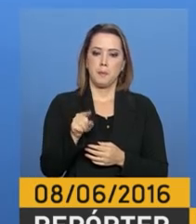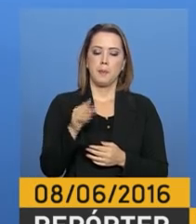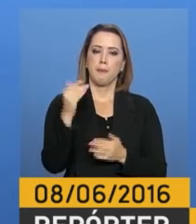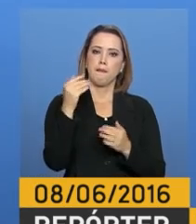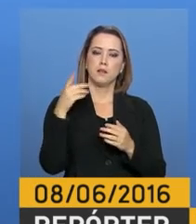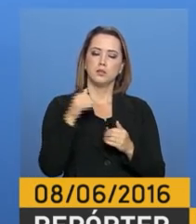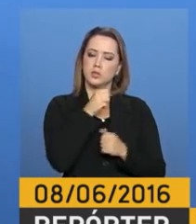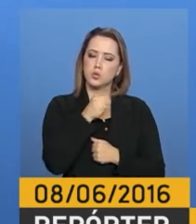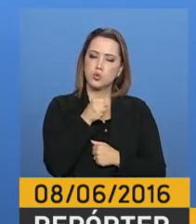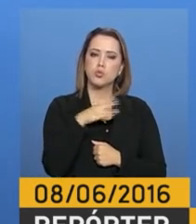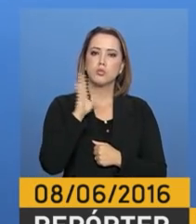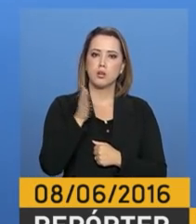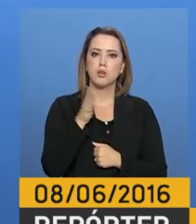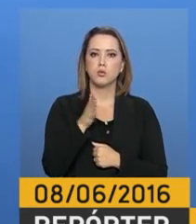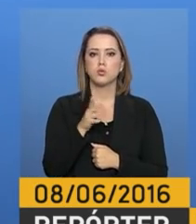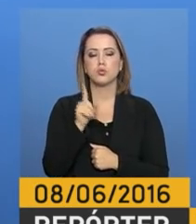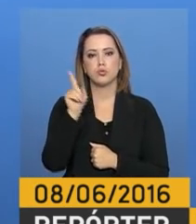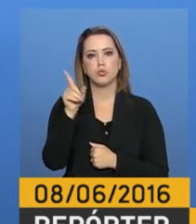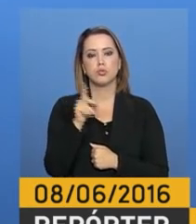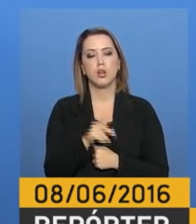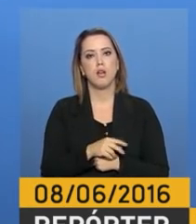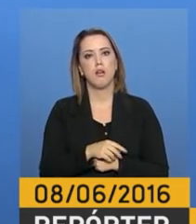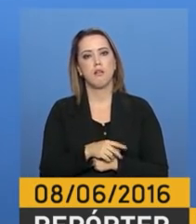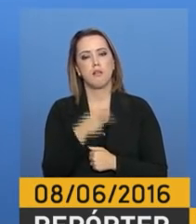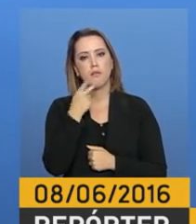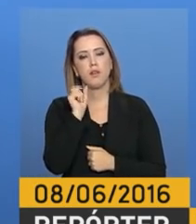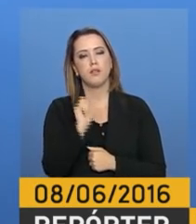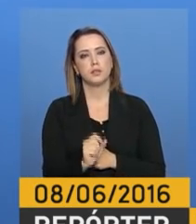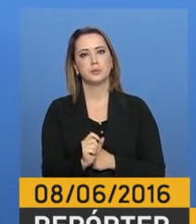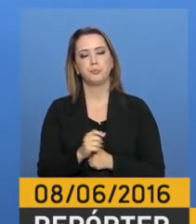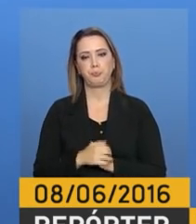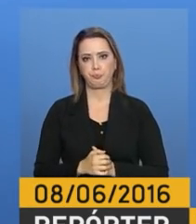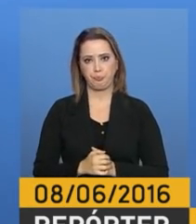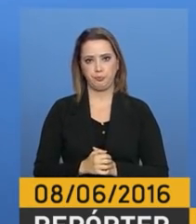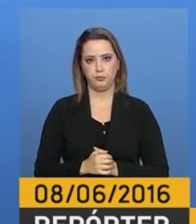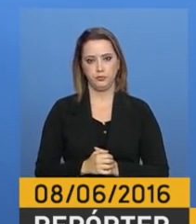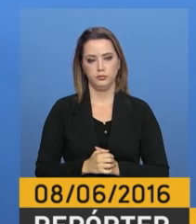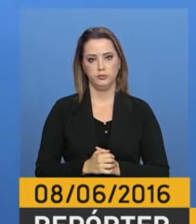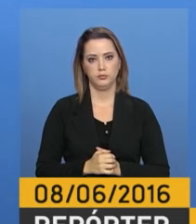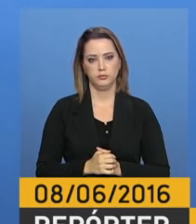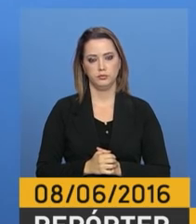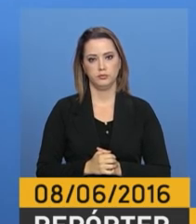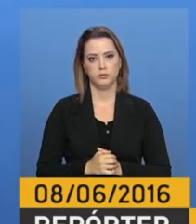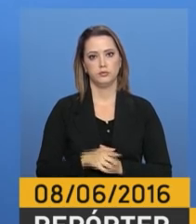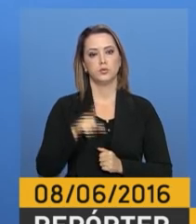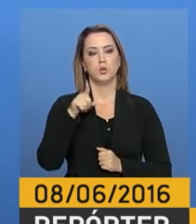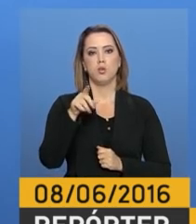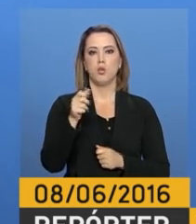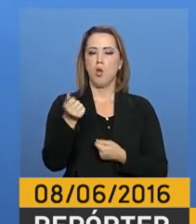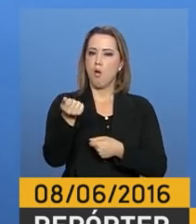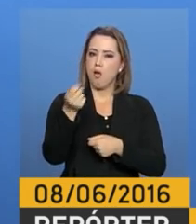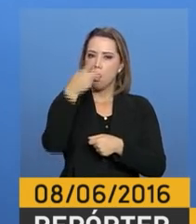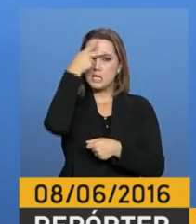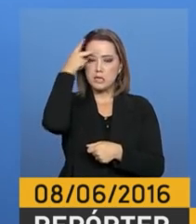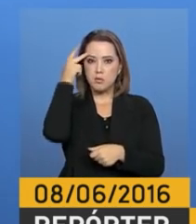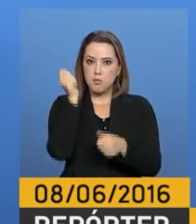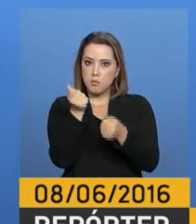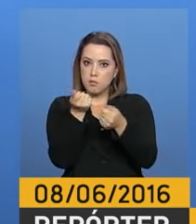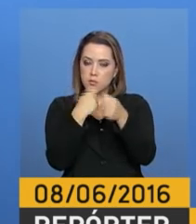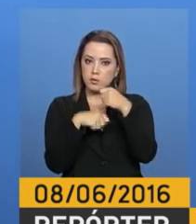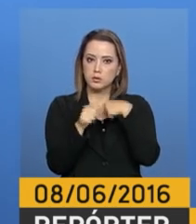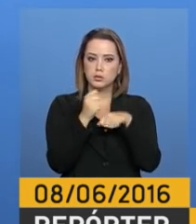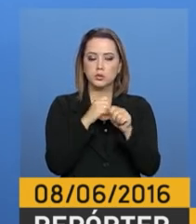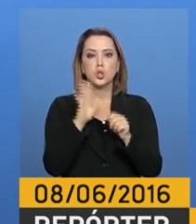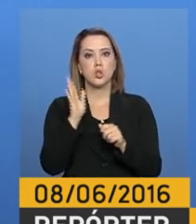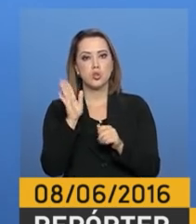noticiários muito interessante online onde diz o os investidores já